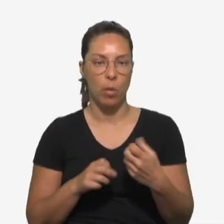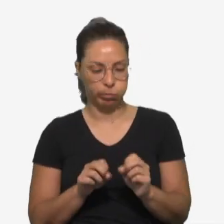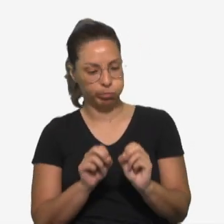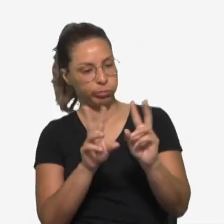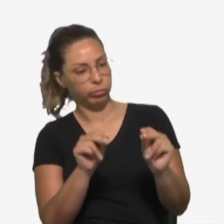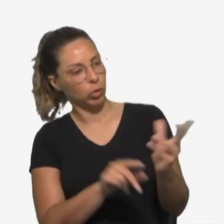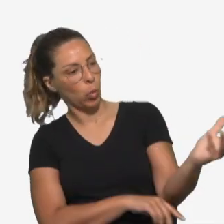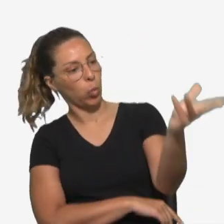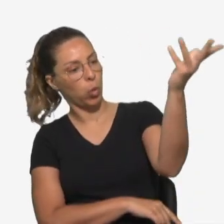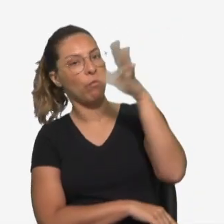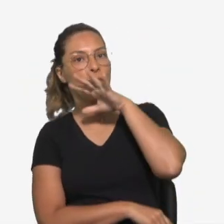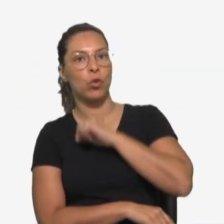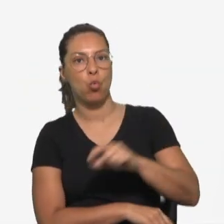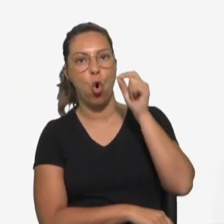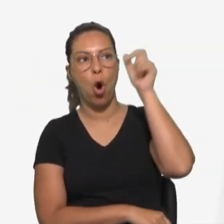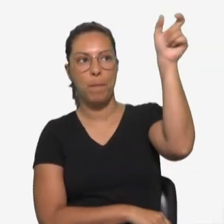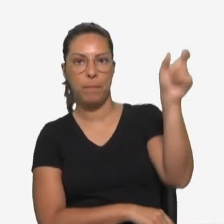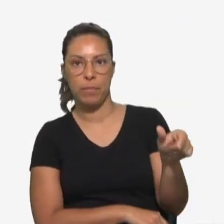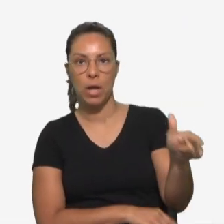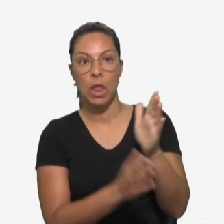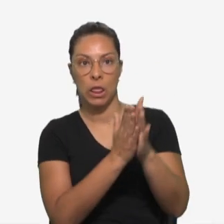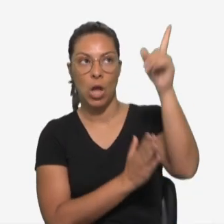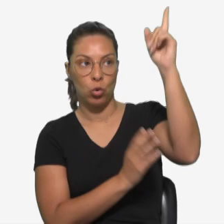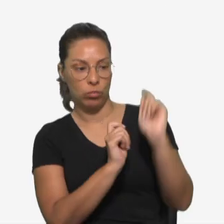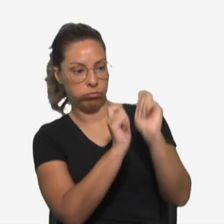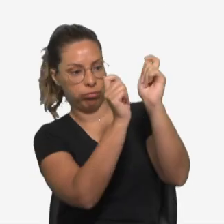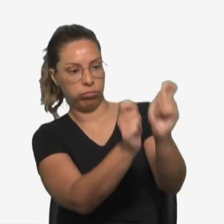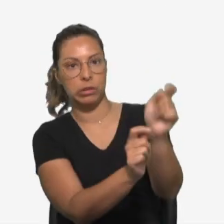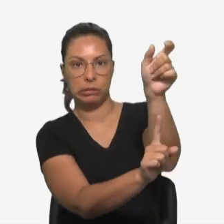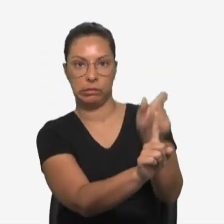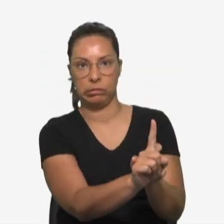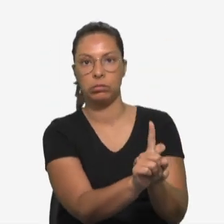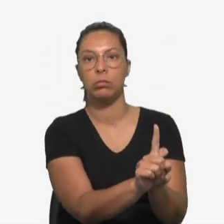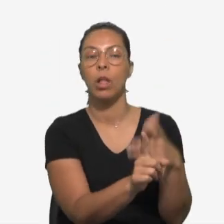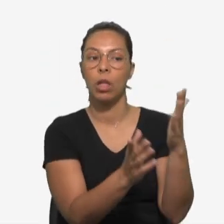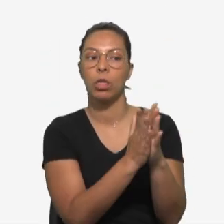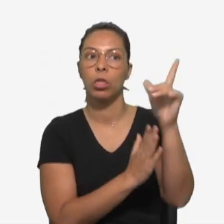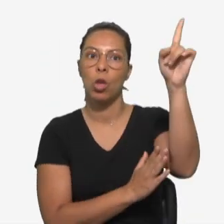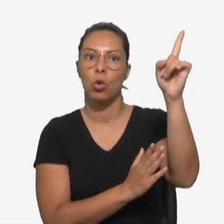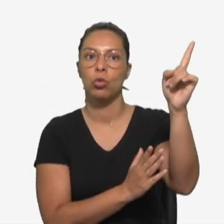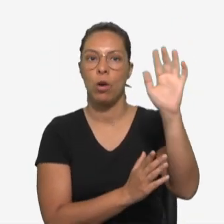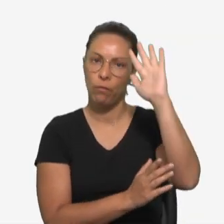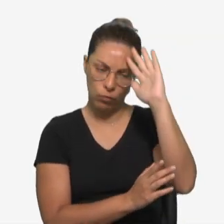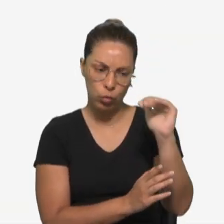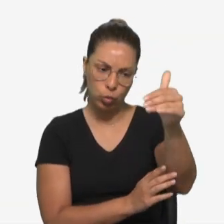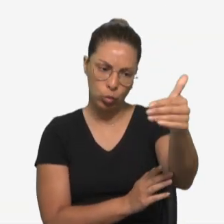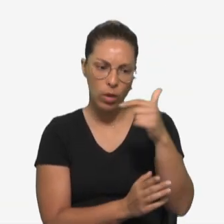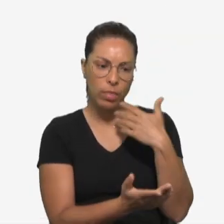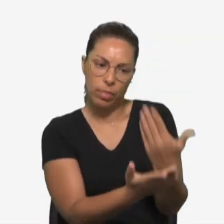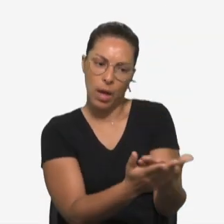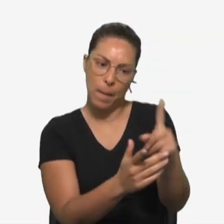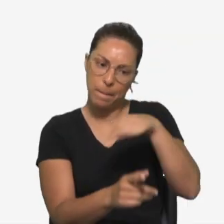Deus foi glorificado nele. Se Deus foi glorificado nele, Deus também o glorificará em si mesmo